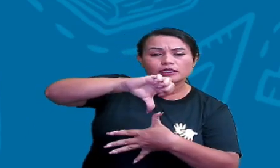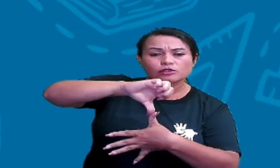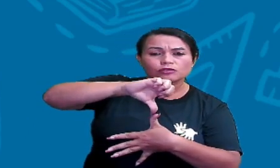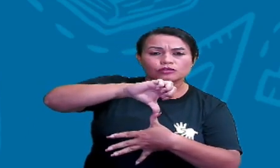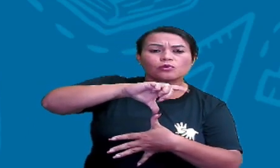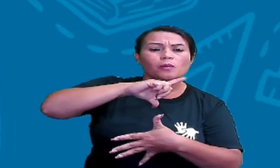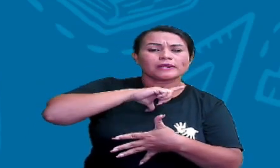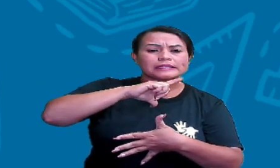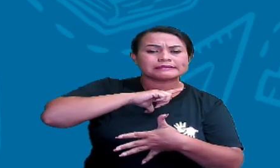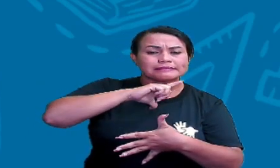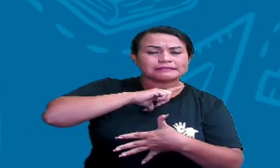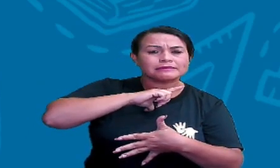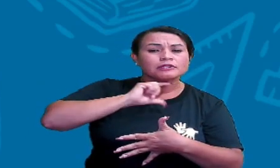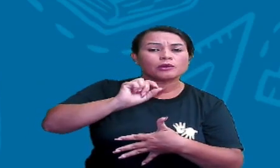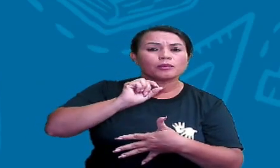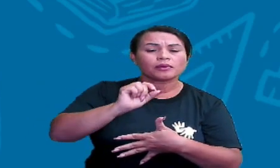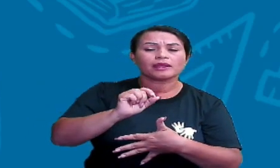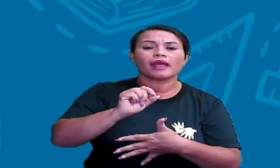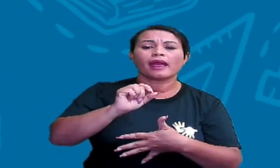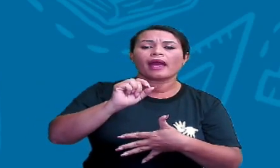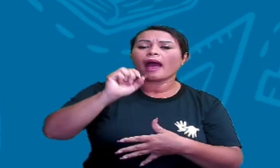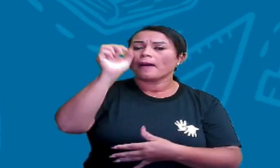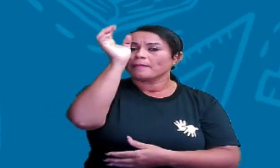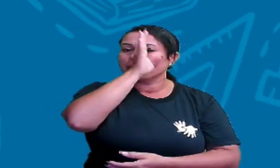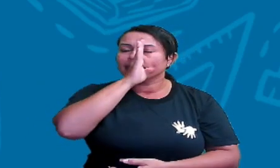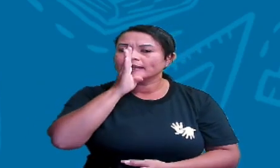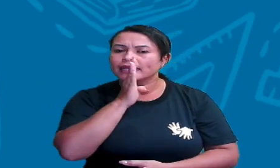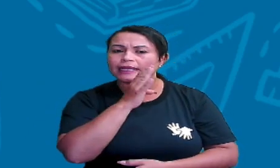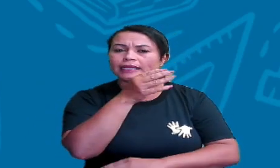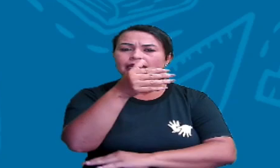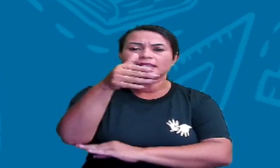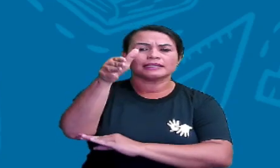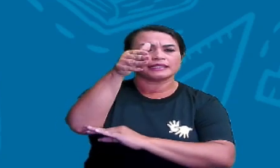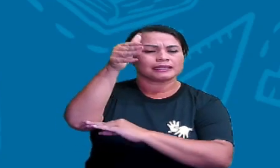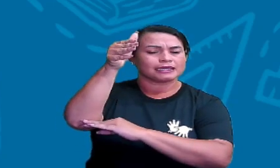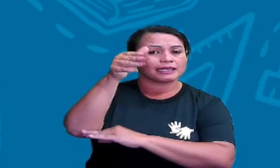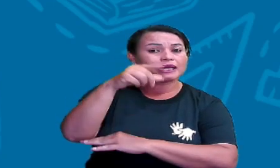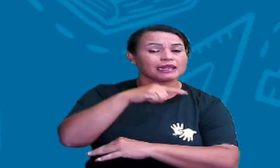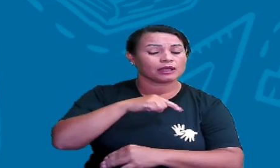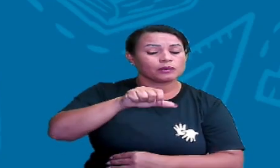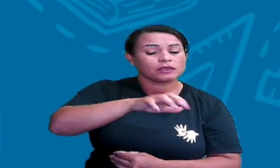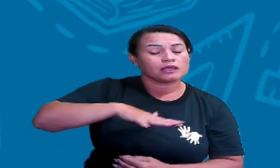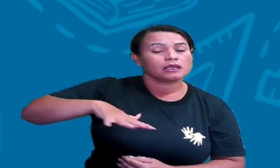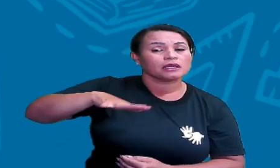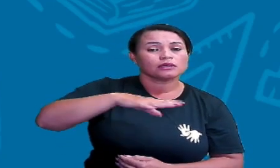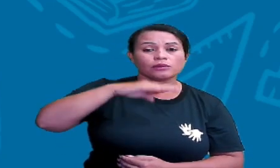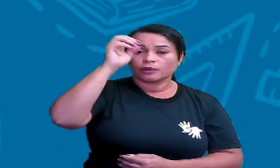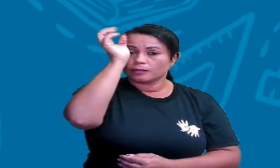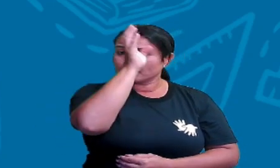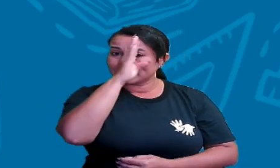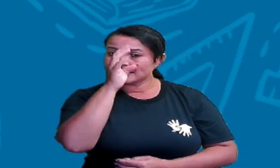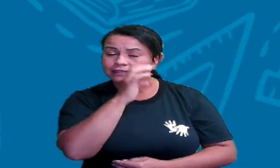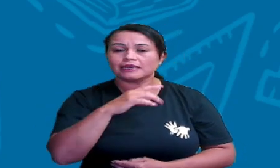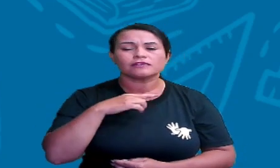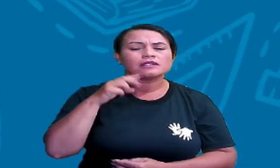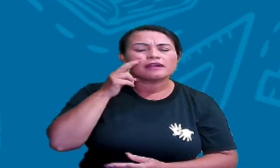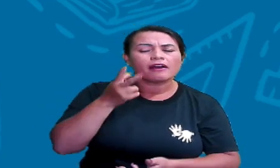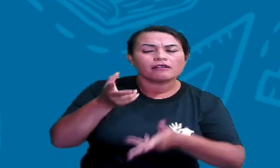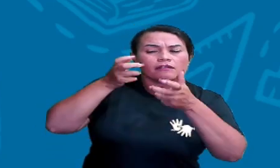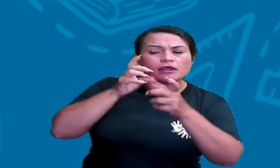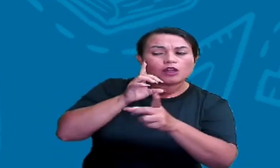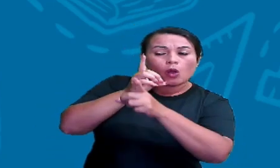bandeirinha do Brasil, tá certo? Então, o território brasileiro, né, é esse que você tá vendo aí na